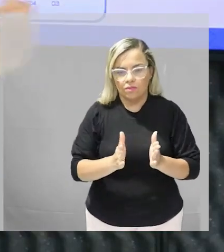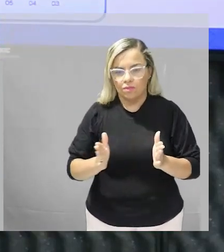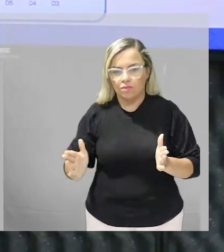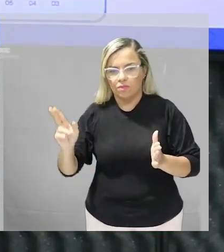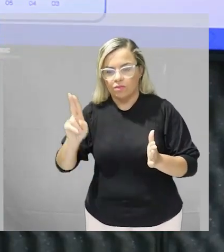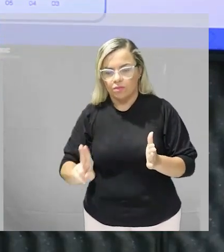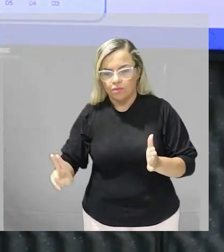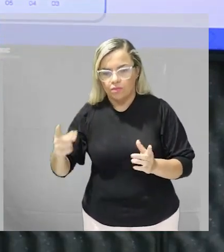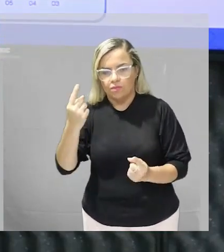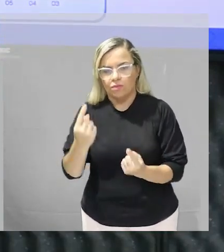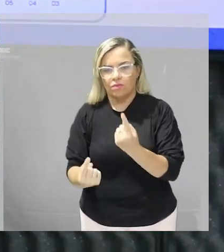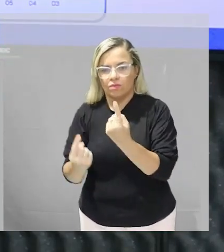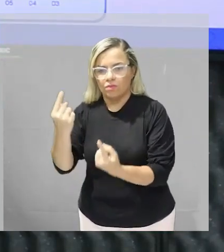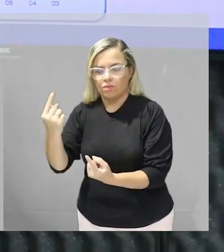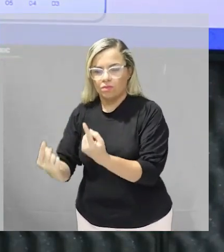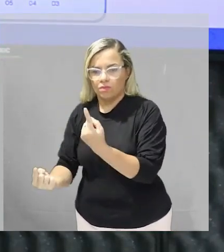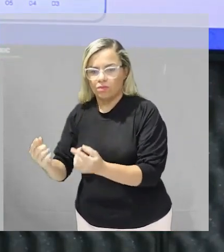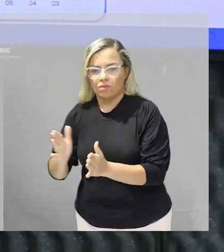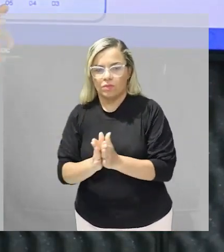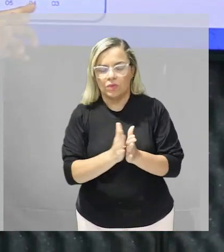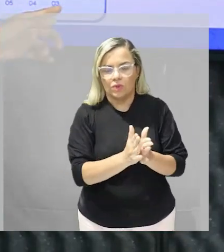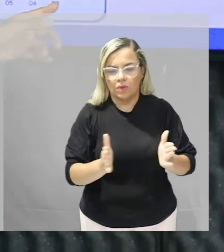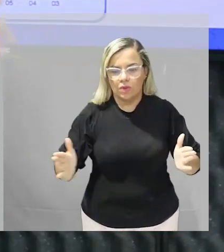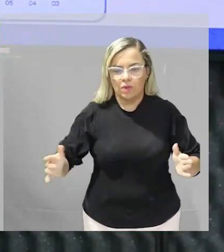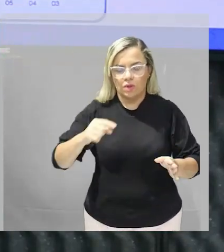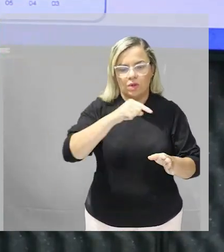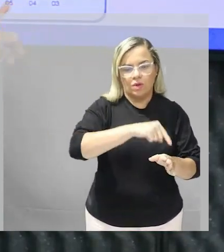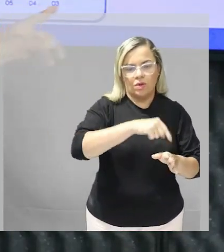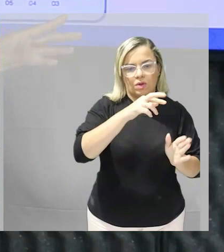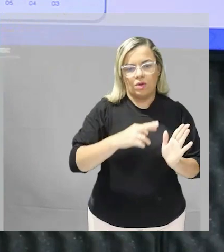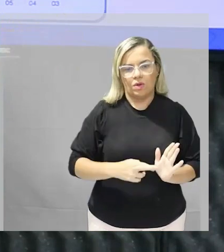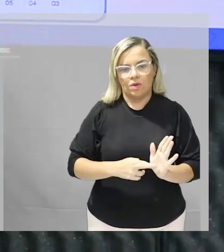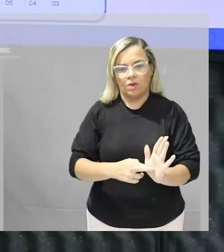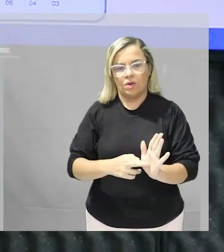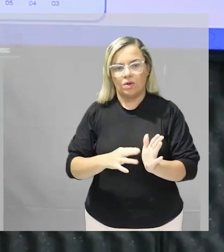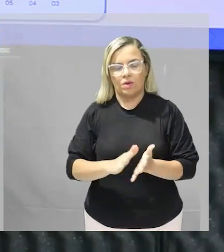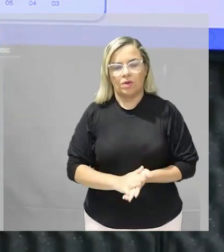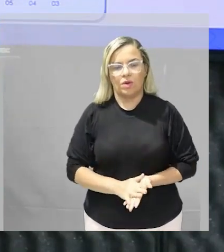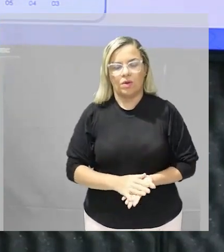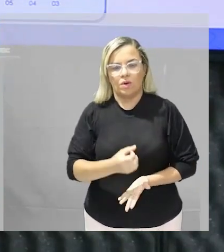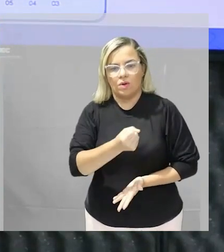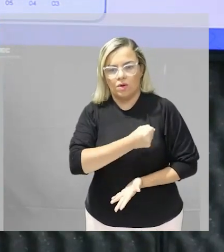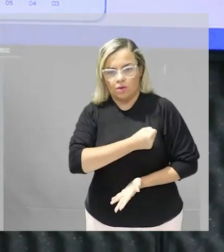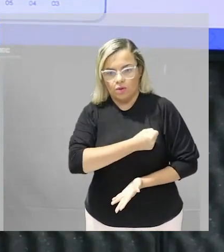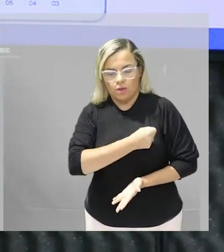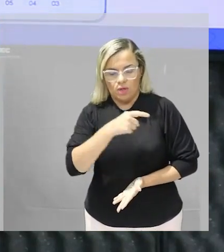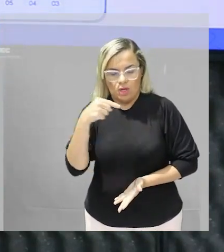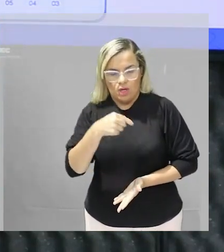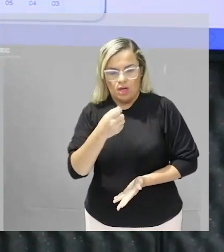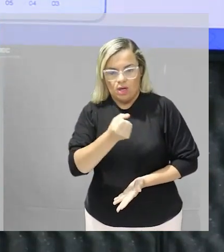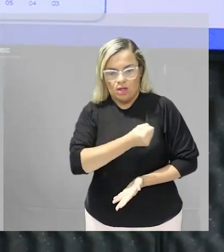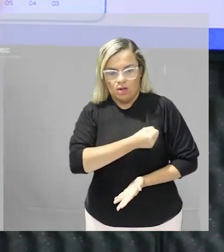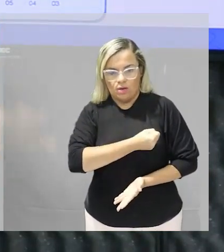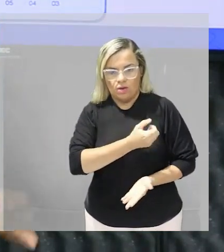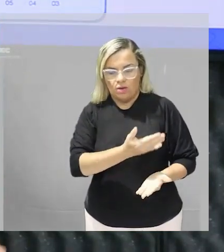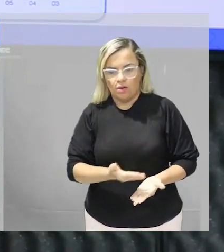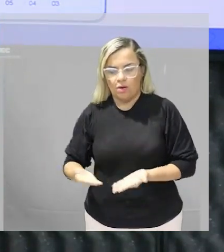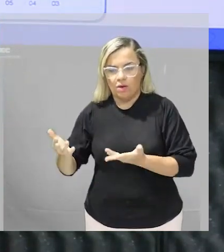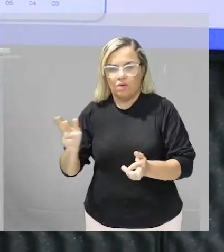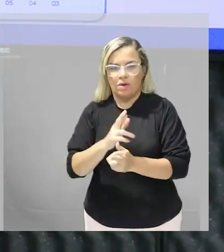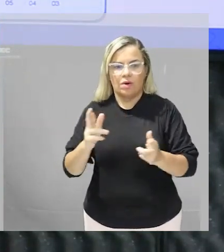de acordo com esse período de tempo né que aqui está representado por números Mas cada número como nós acabamos de ver